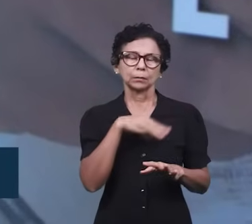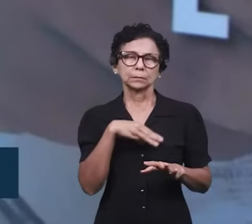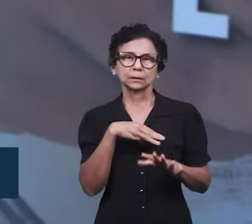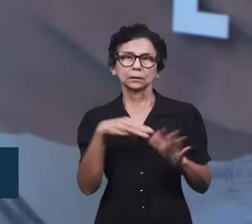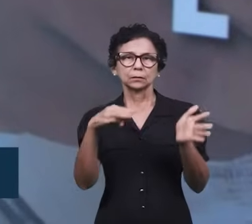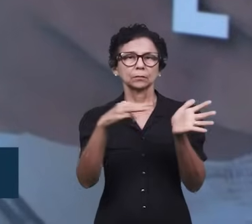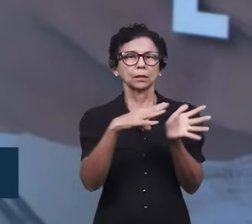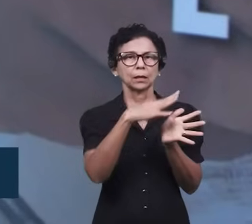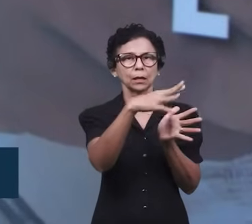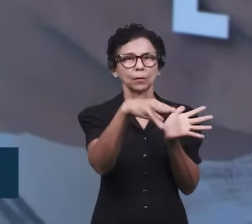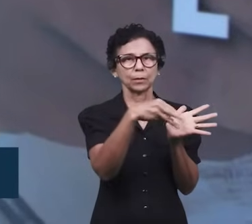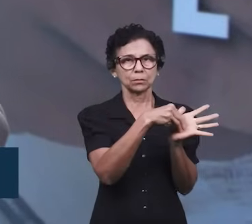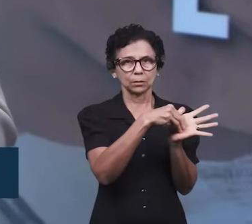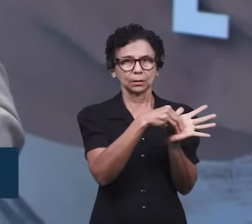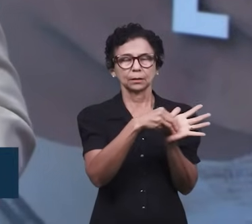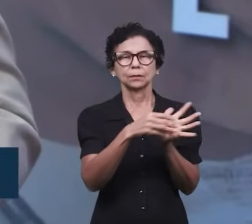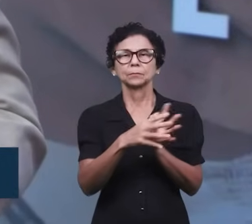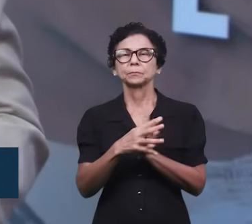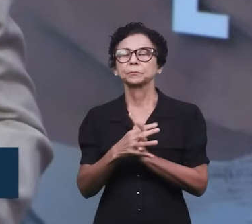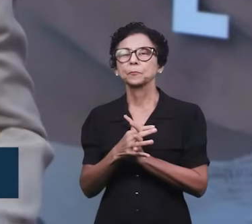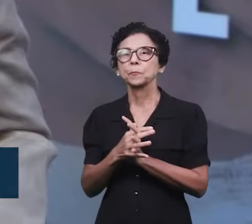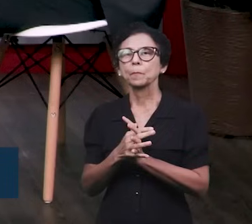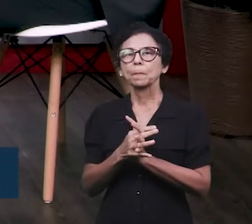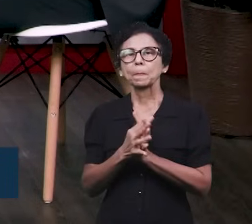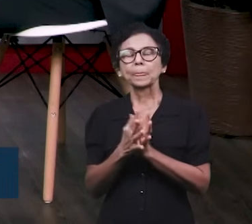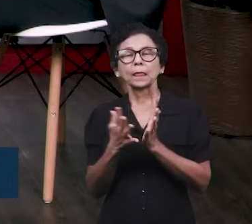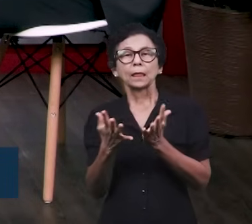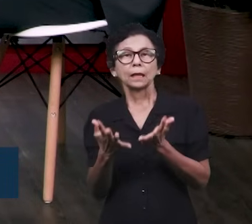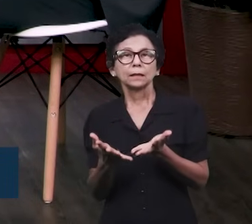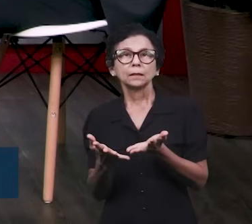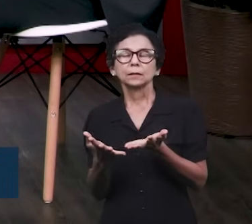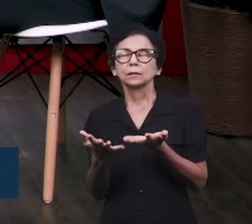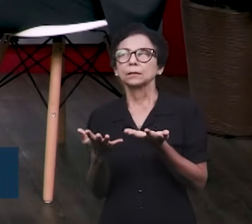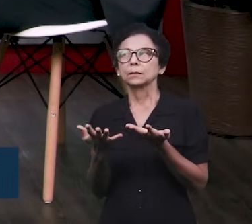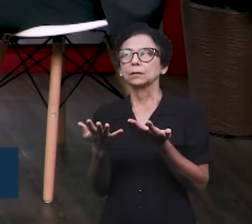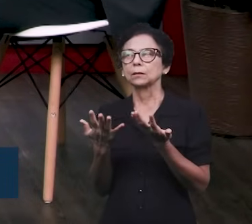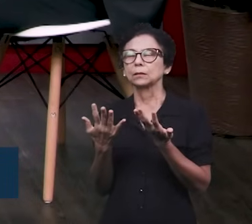que, e assim eu já posso trazer como marco